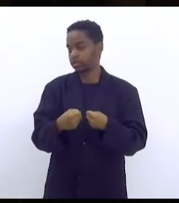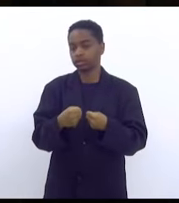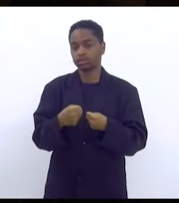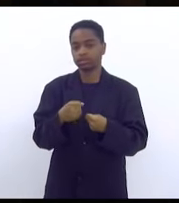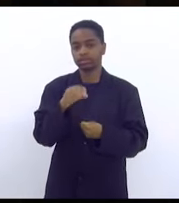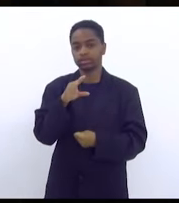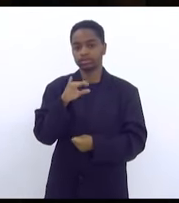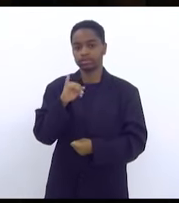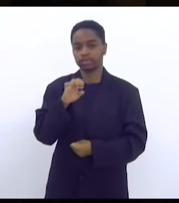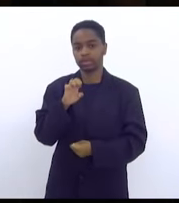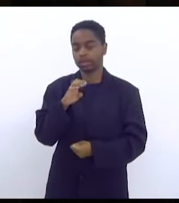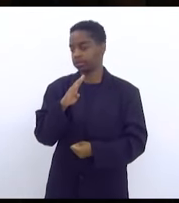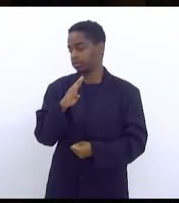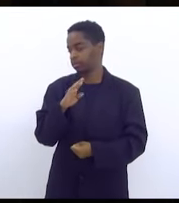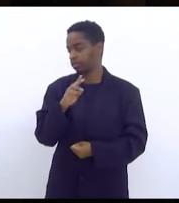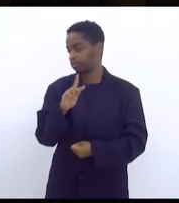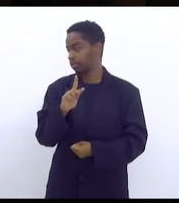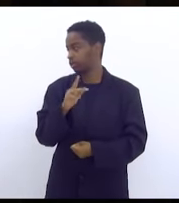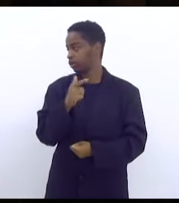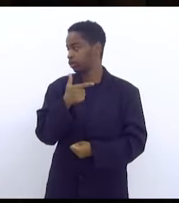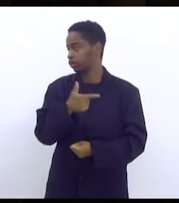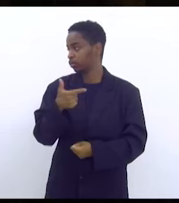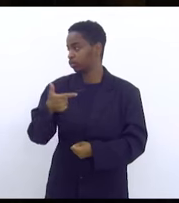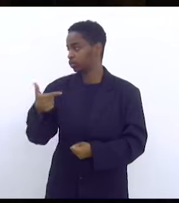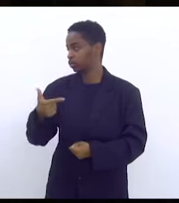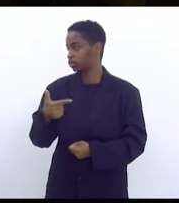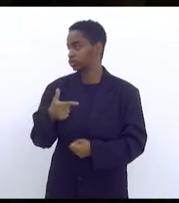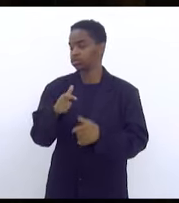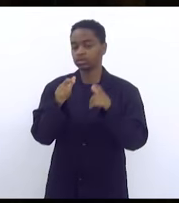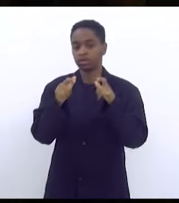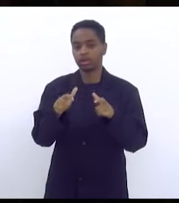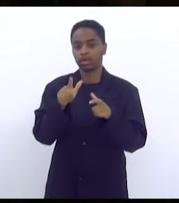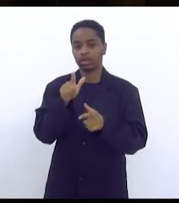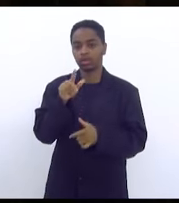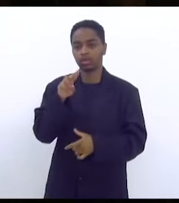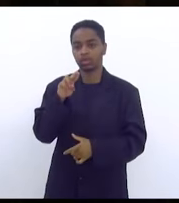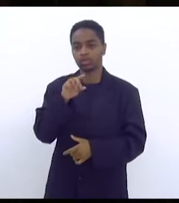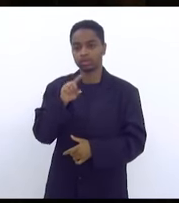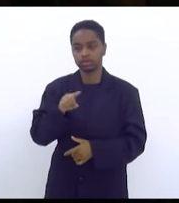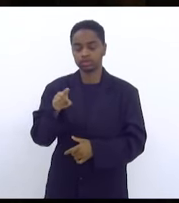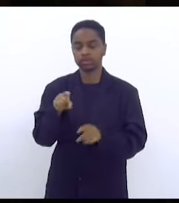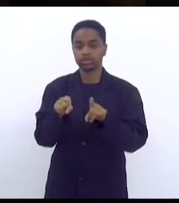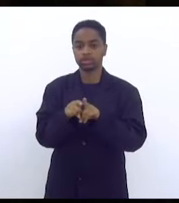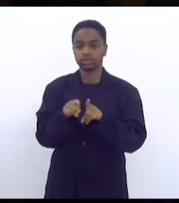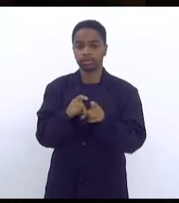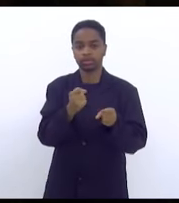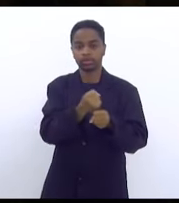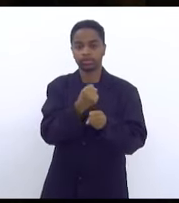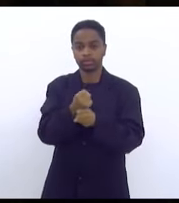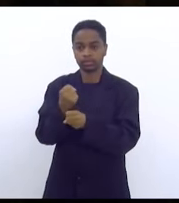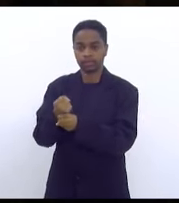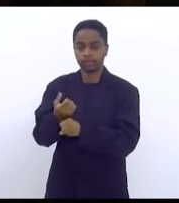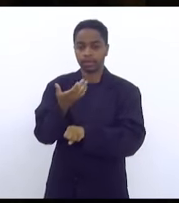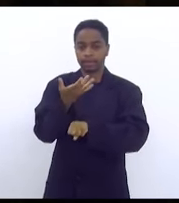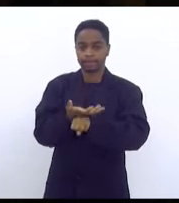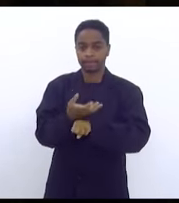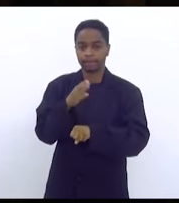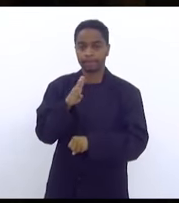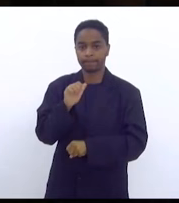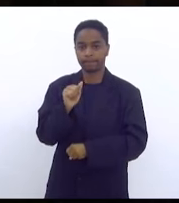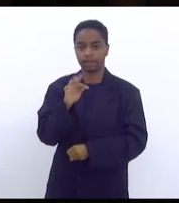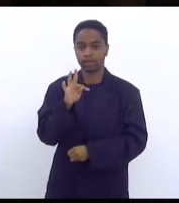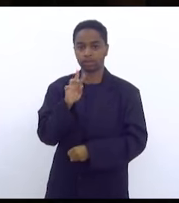CIEP 222, ali do bairro da Luz, e também para a revitalização da Praça do